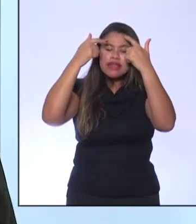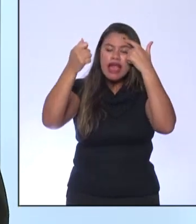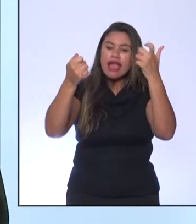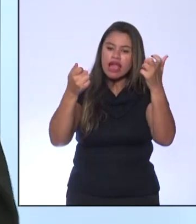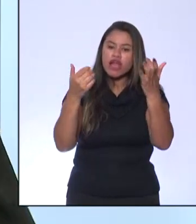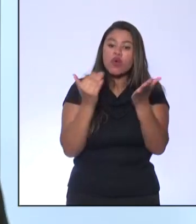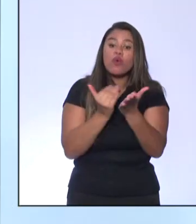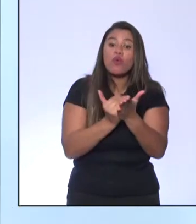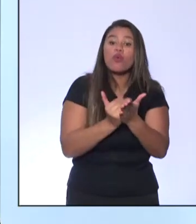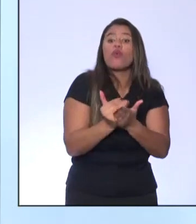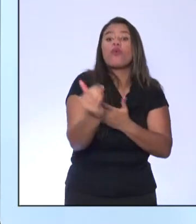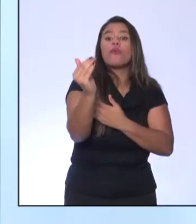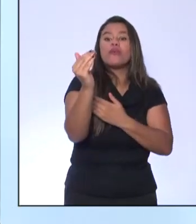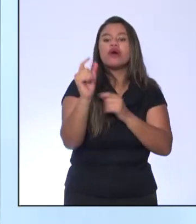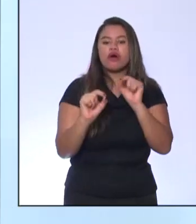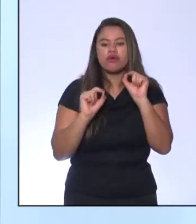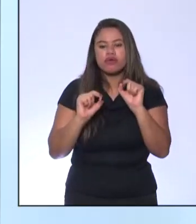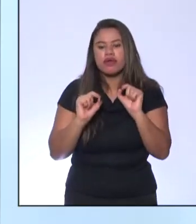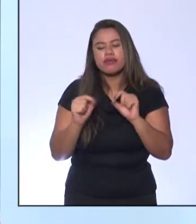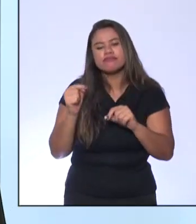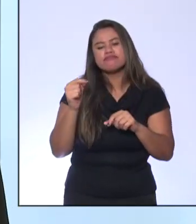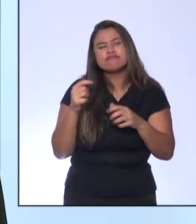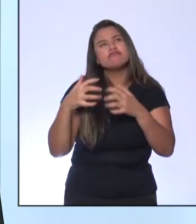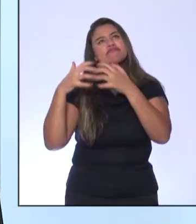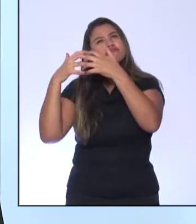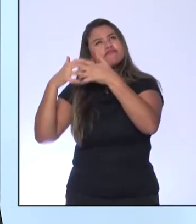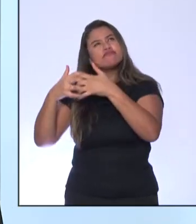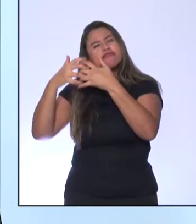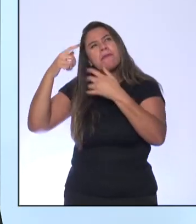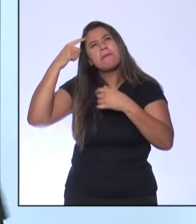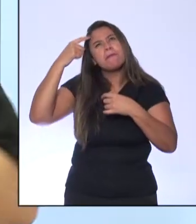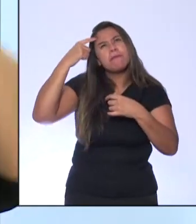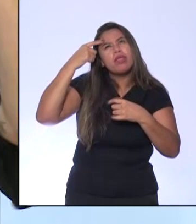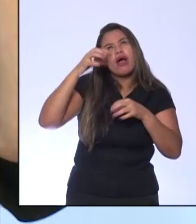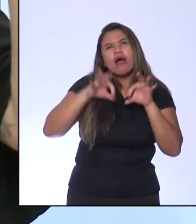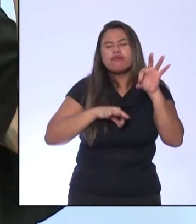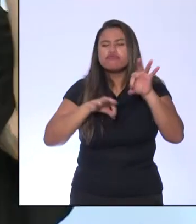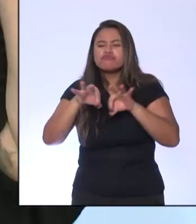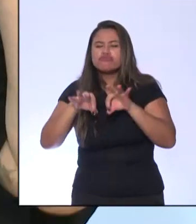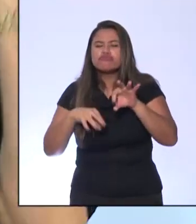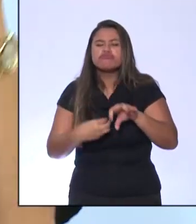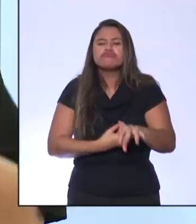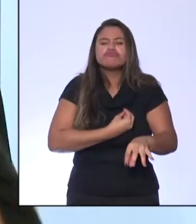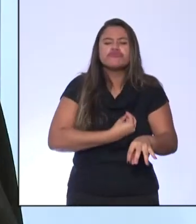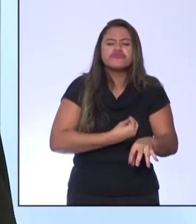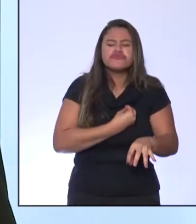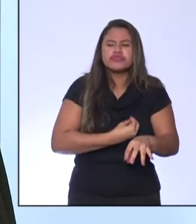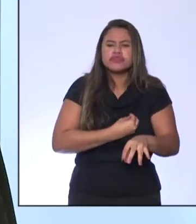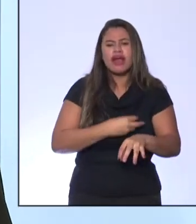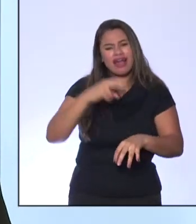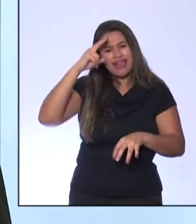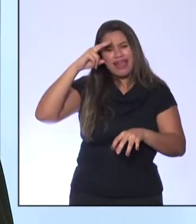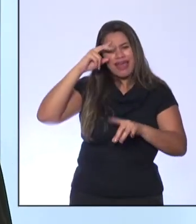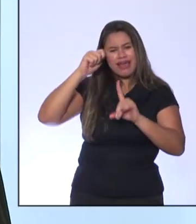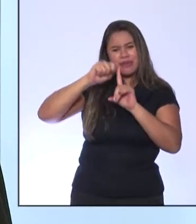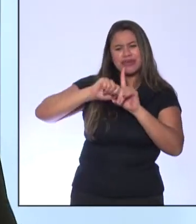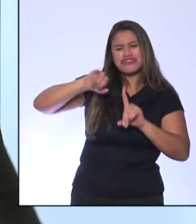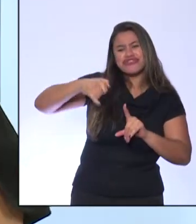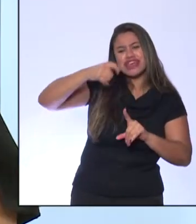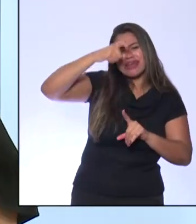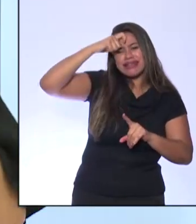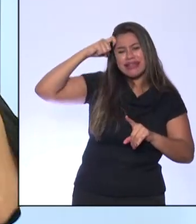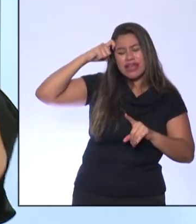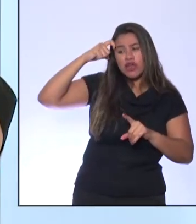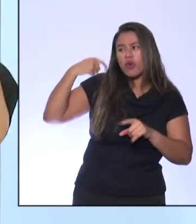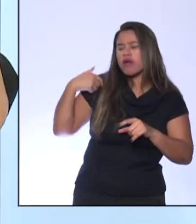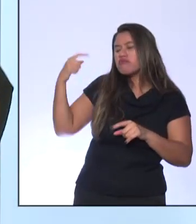partir dessa aula, pensar melhor no projeto de vida de vocês. Retomem aquilo que vocês fizeram lá no começo do ano e,